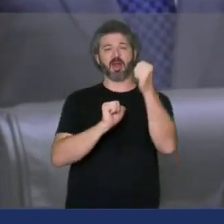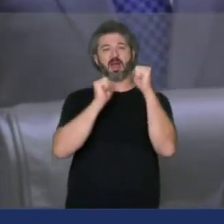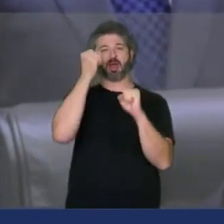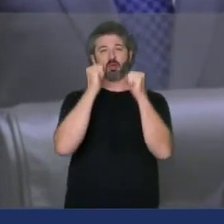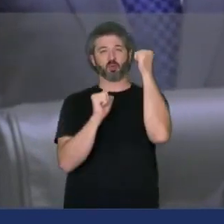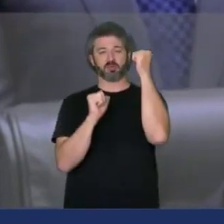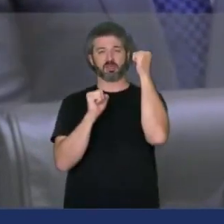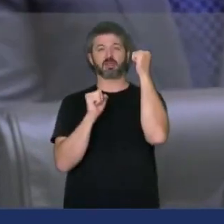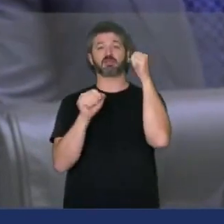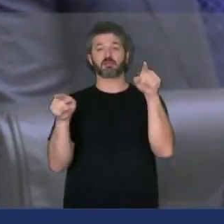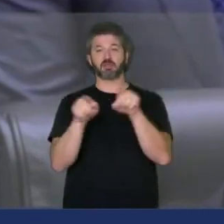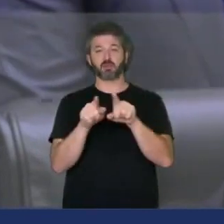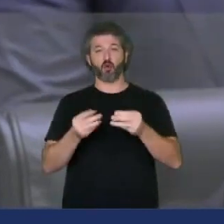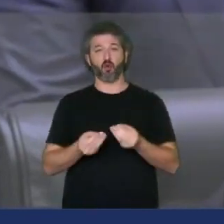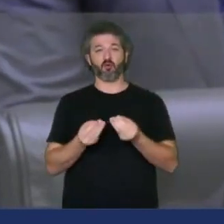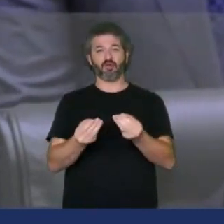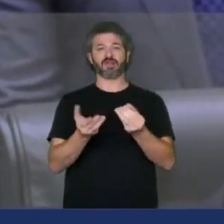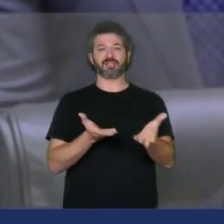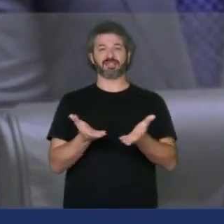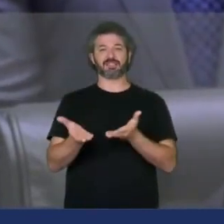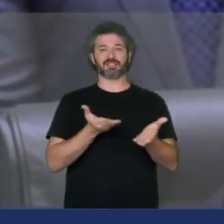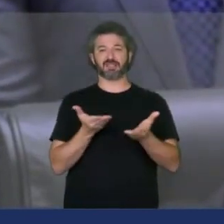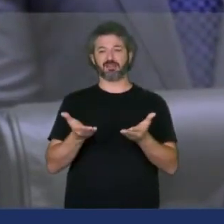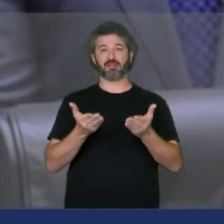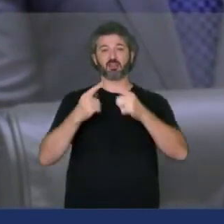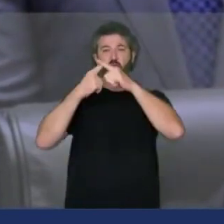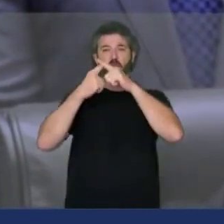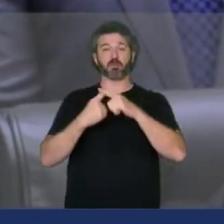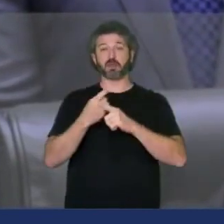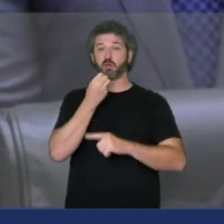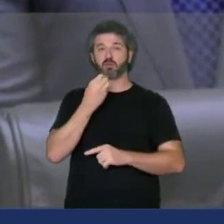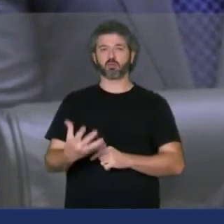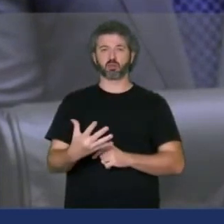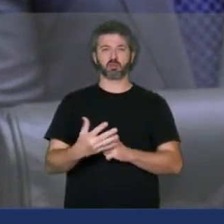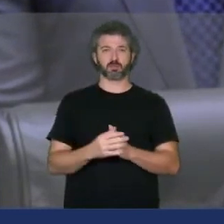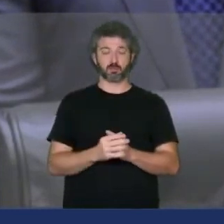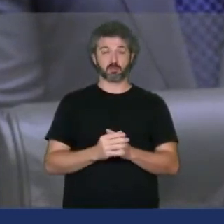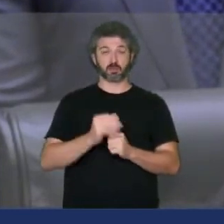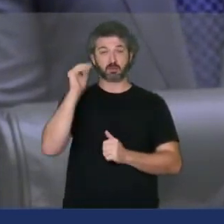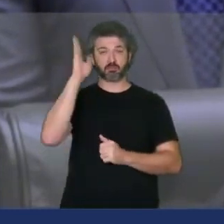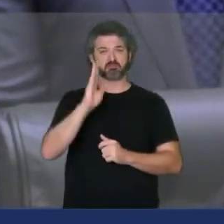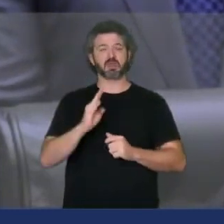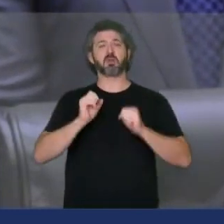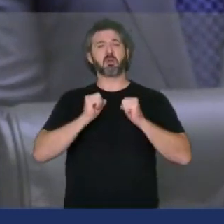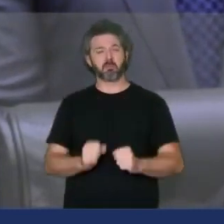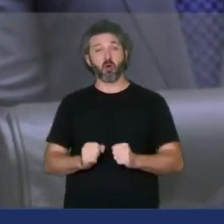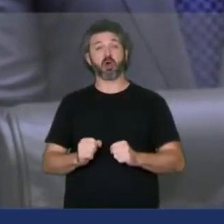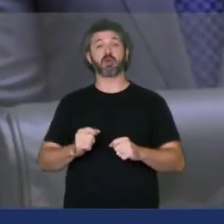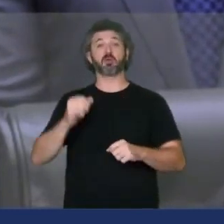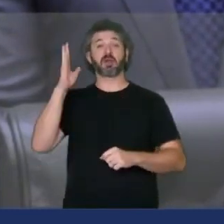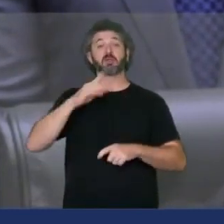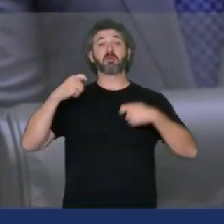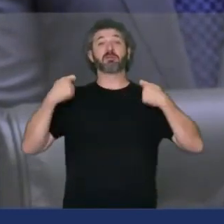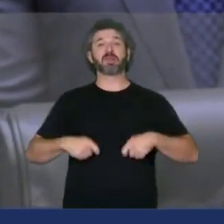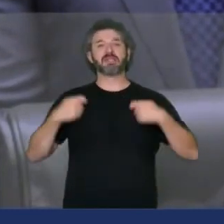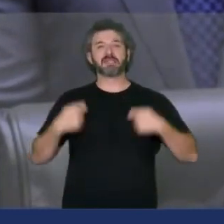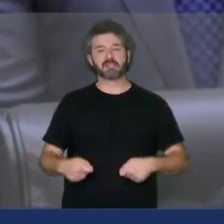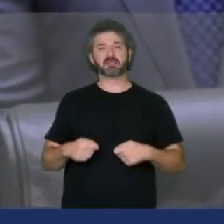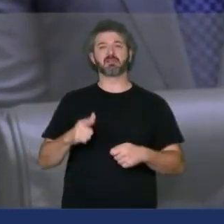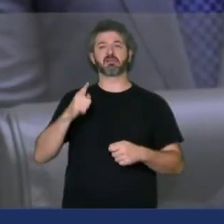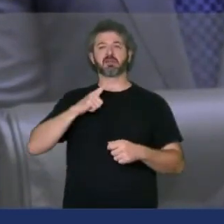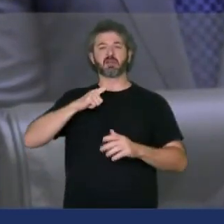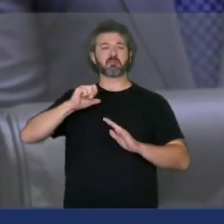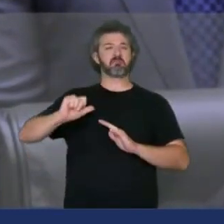e a oferta de serviços em nível competitivo o Brasil pode e deve figurar na primeira